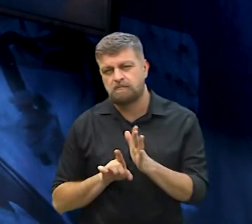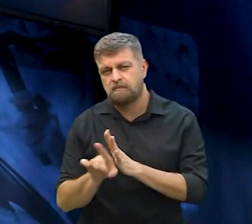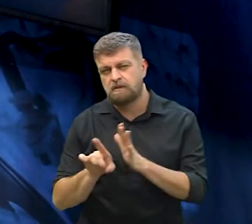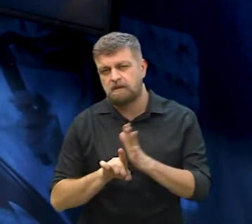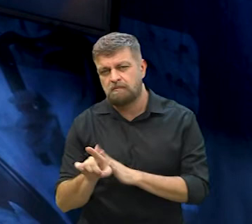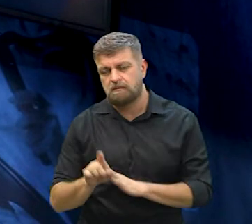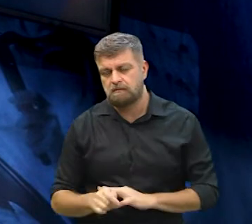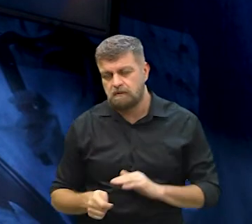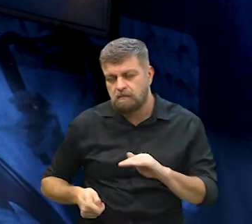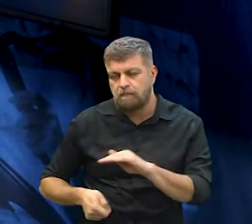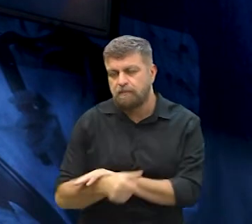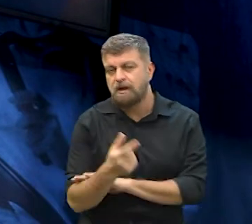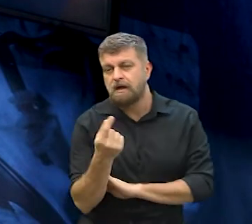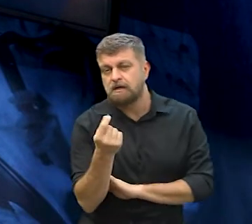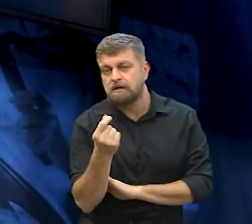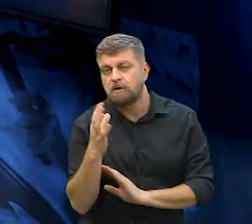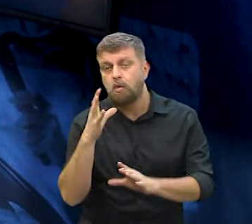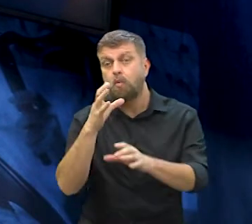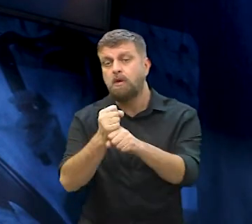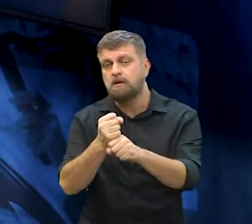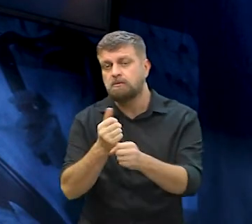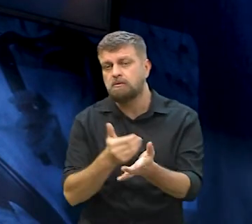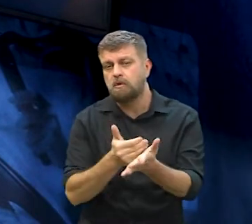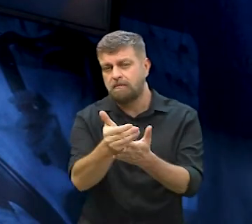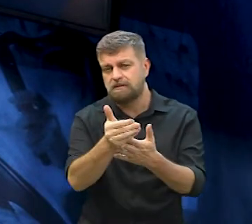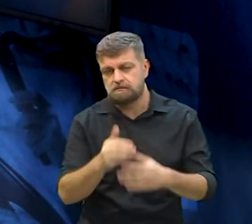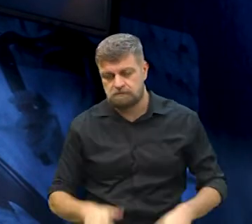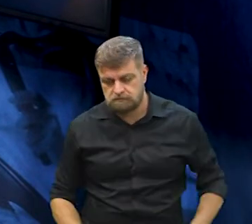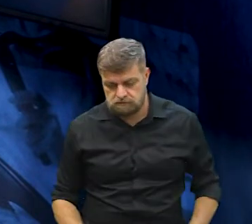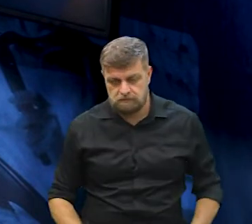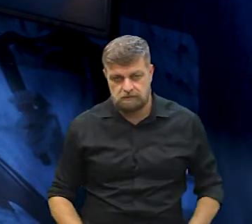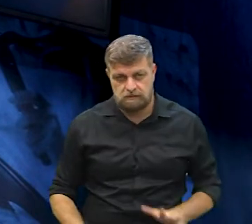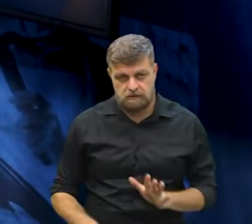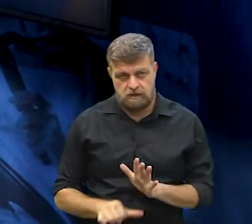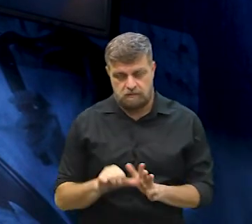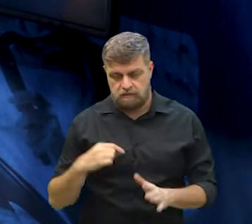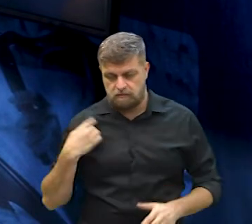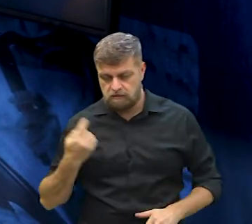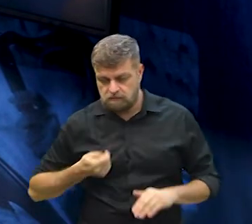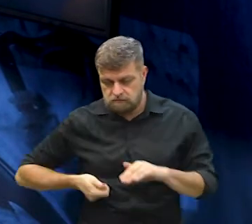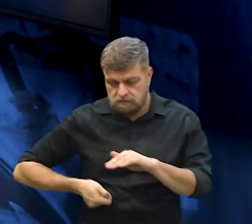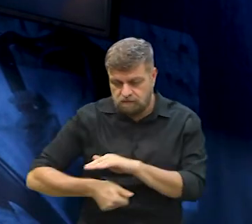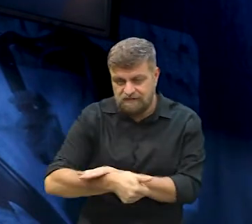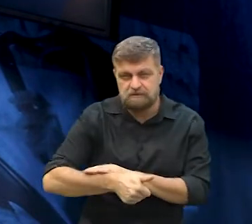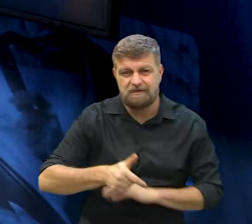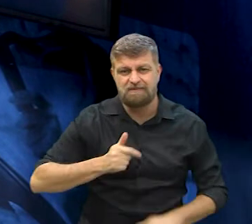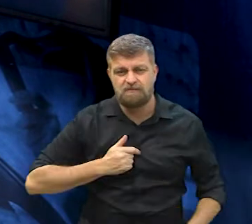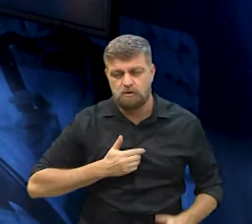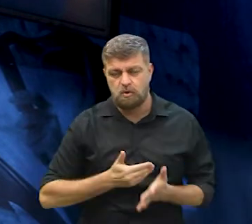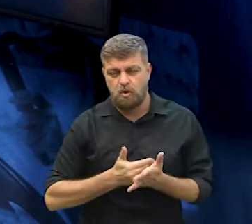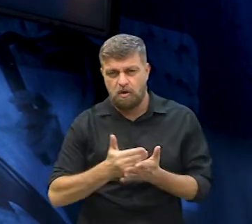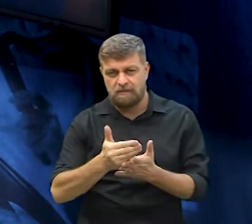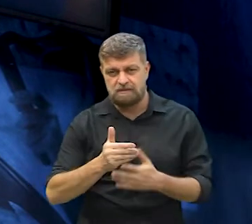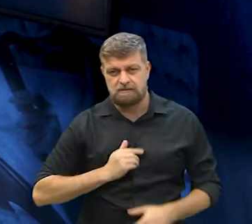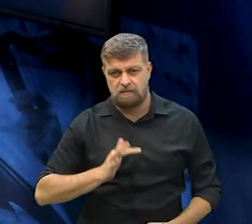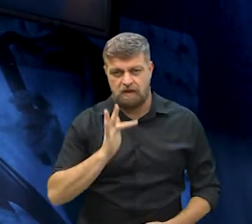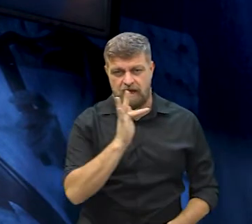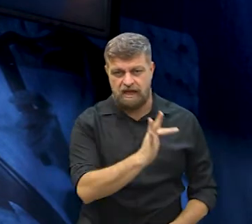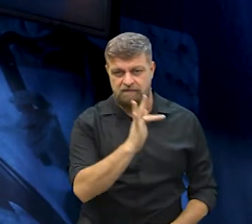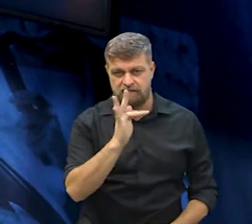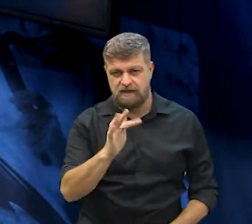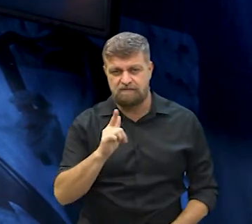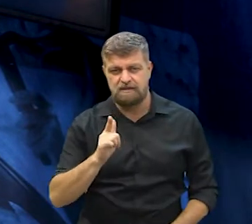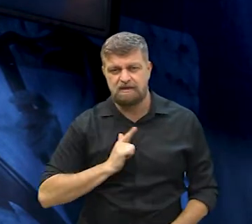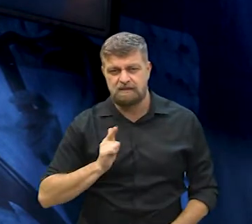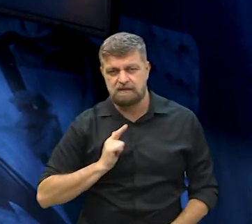Quanto vocês tiveram como investimento inicial? Olha, o primeiro investimento nosso foi lá no comecinho, foi um